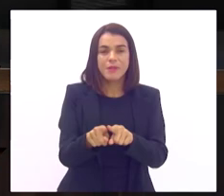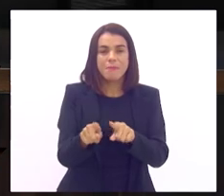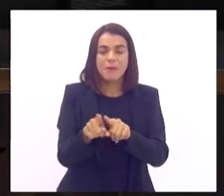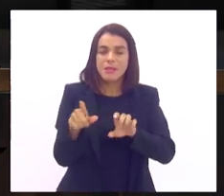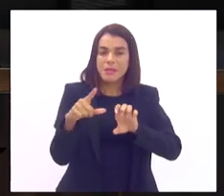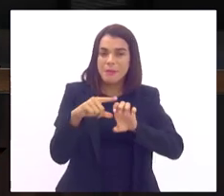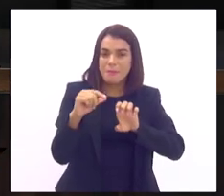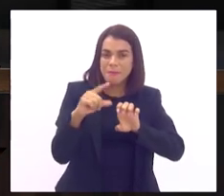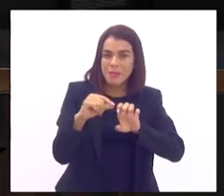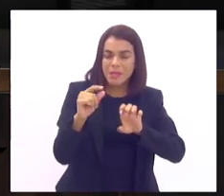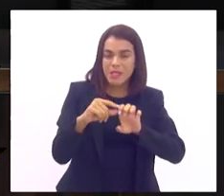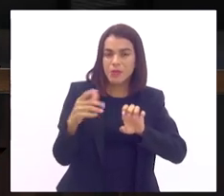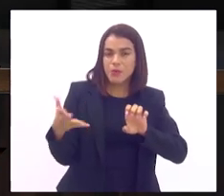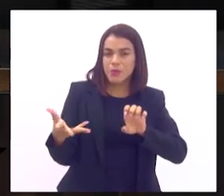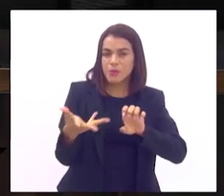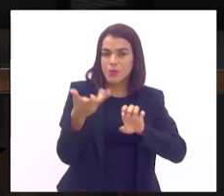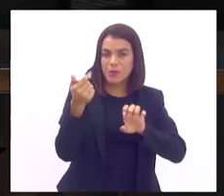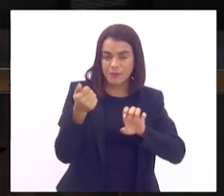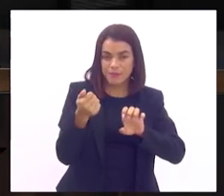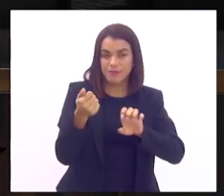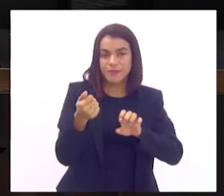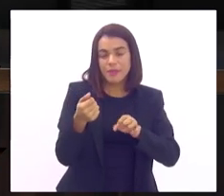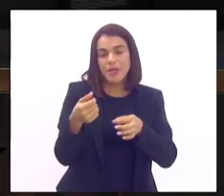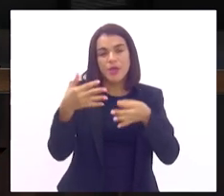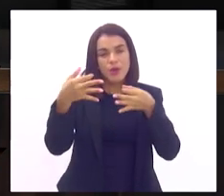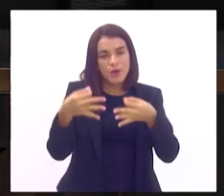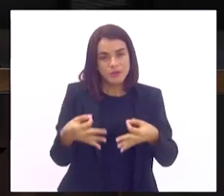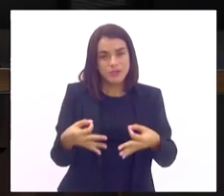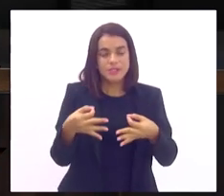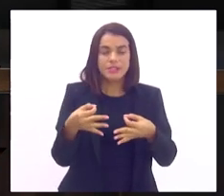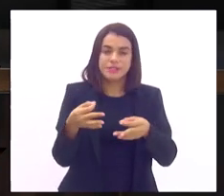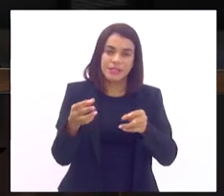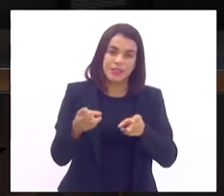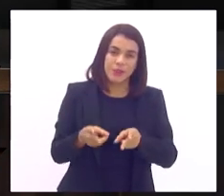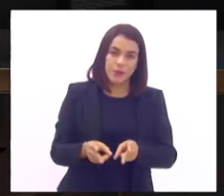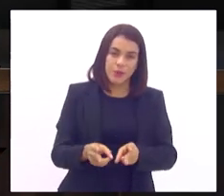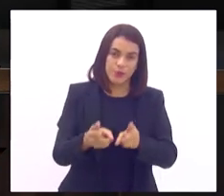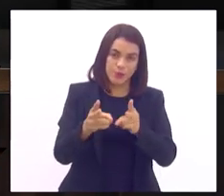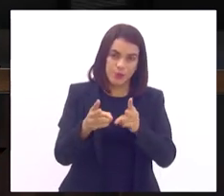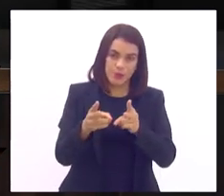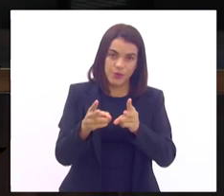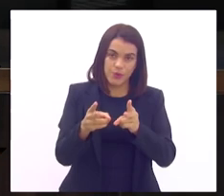empreendedorismo, enfim. E ele, com certeza, deu continuidade